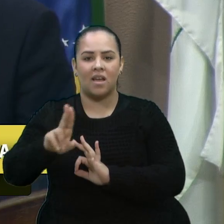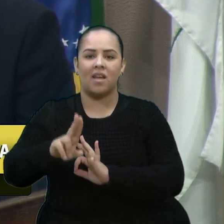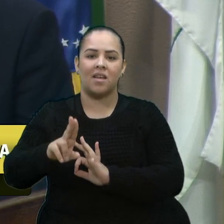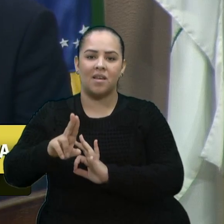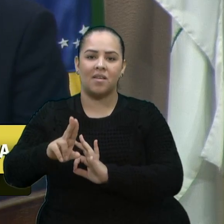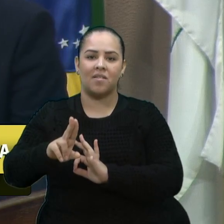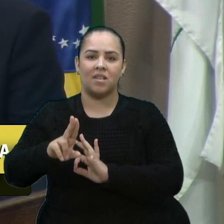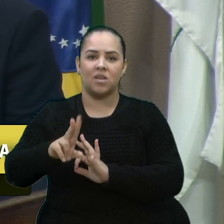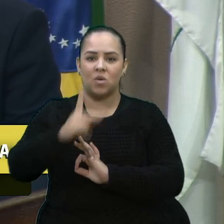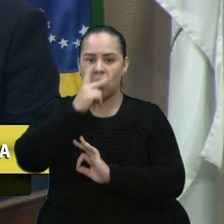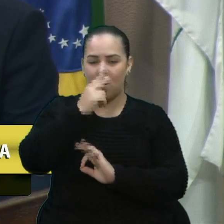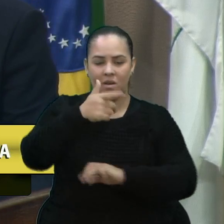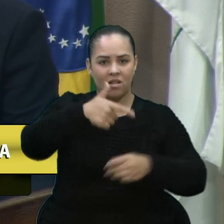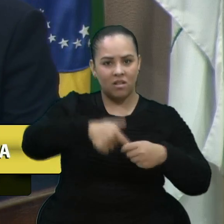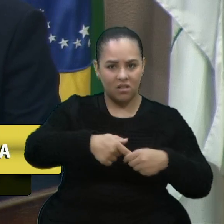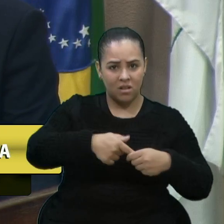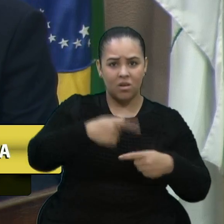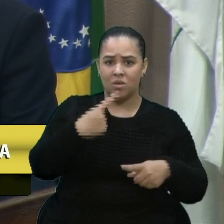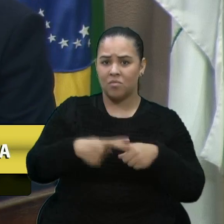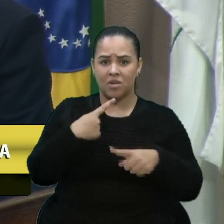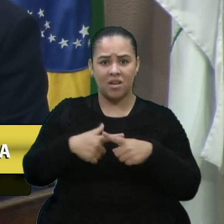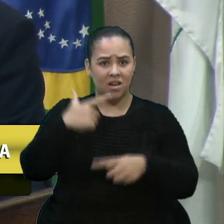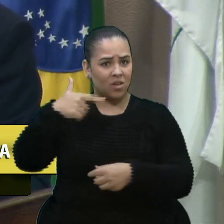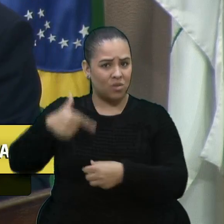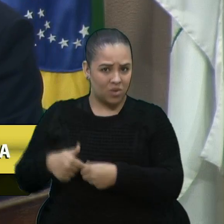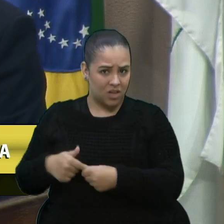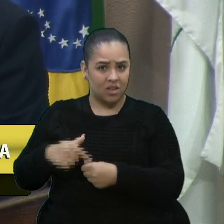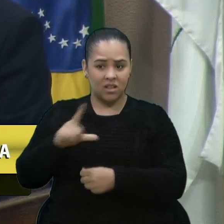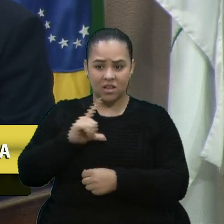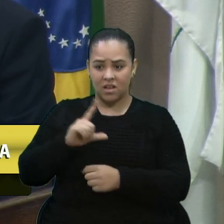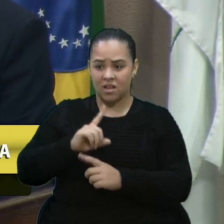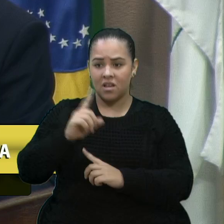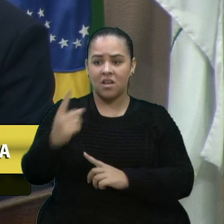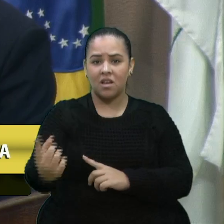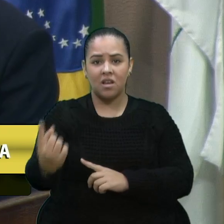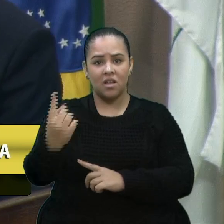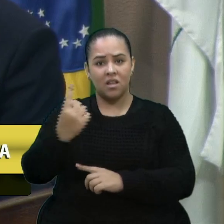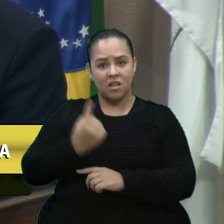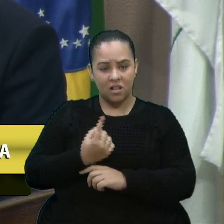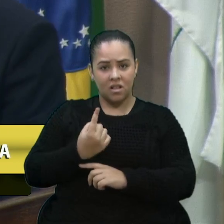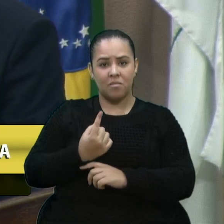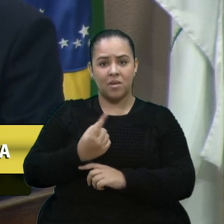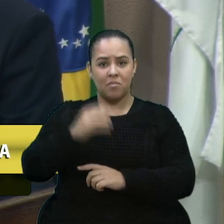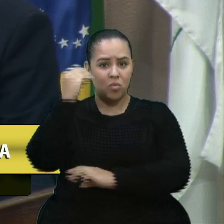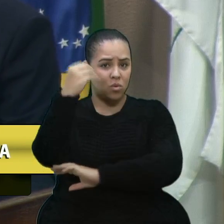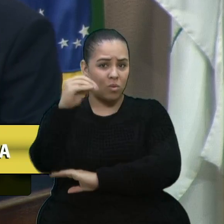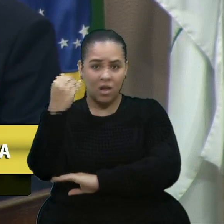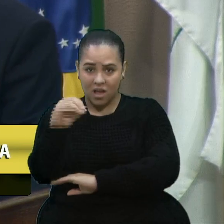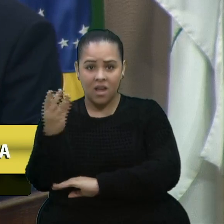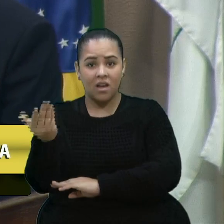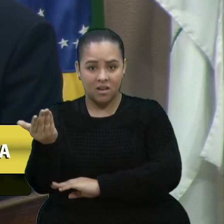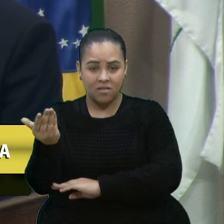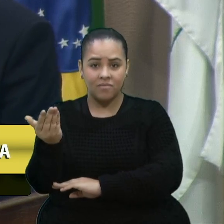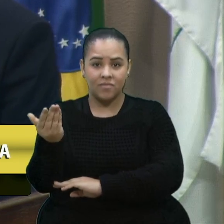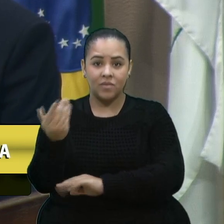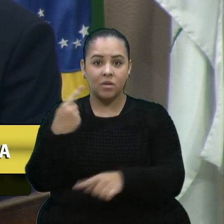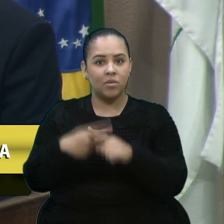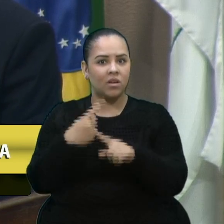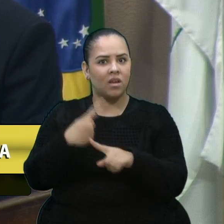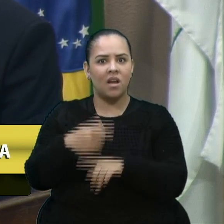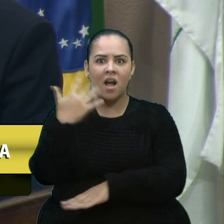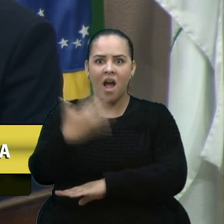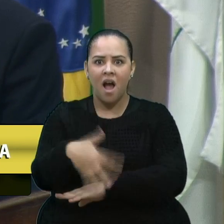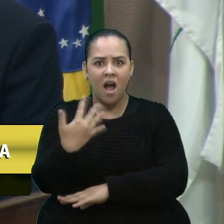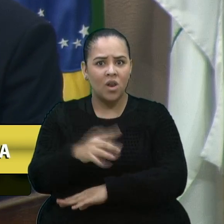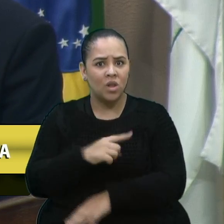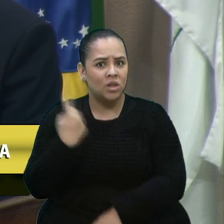Ou seja, praticamente o gasto de combustível do trecho de ida para a capital gaúcha. O gasto é muito alto, temos que